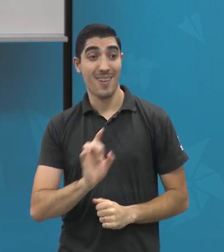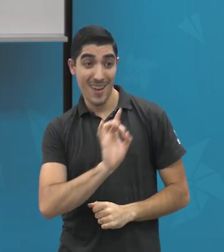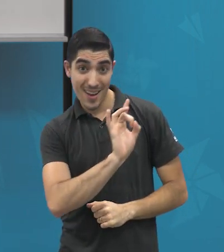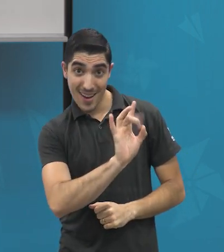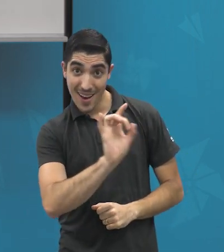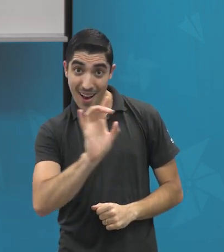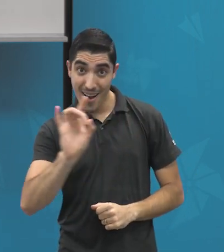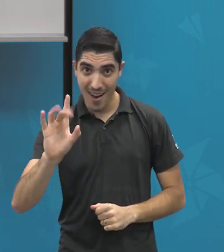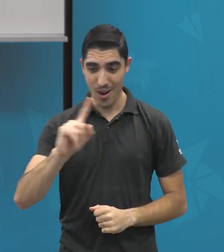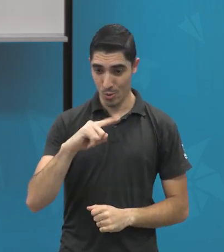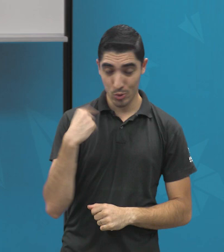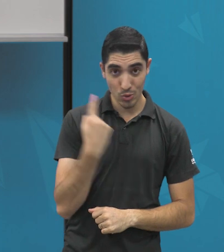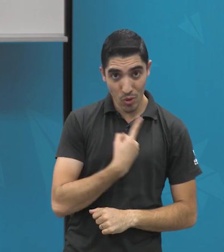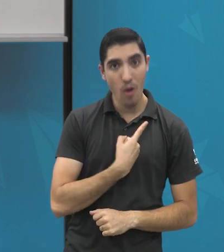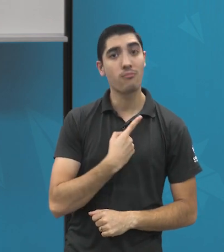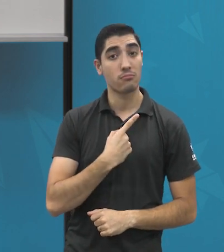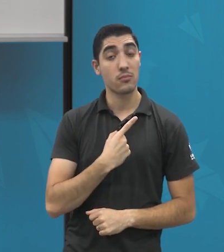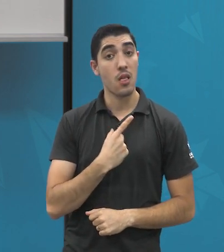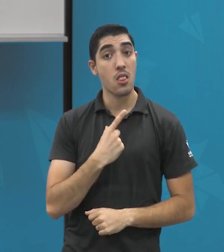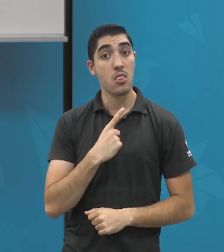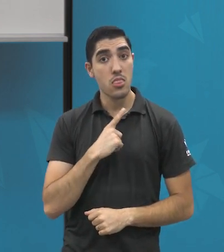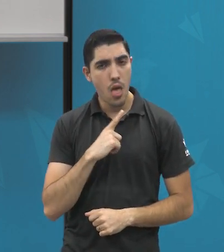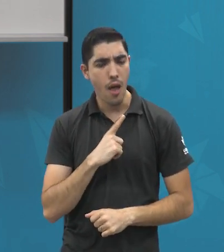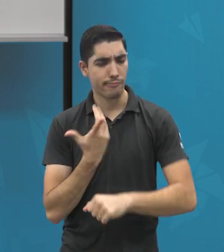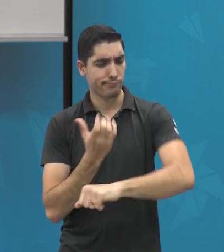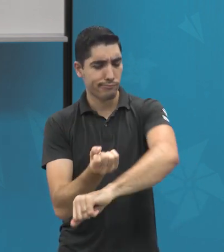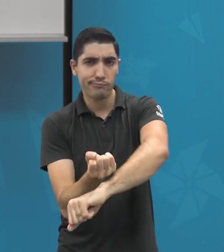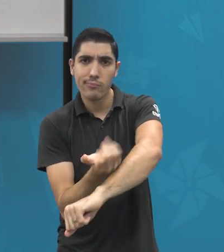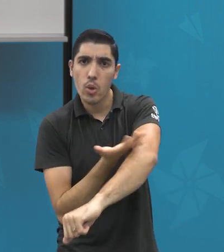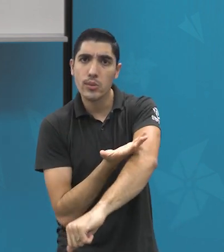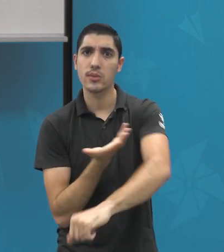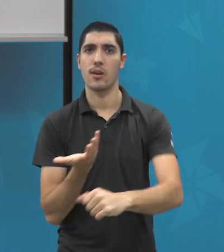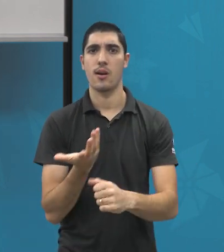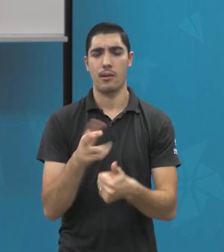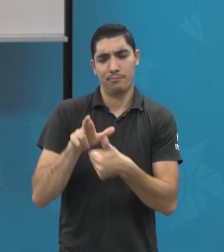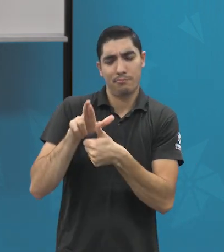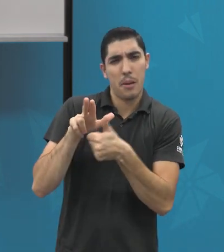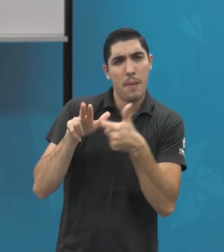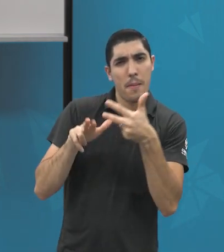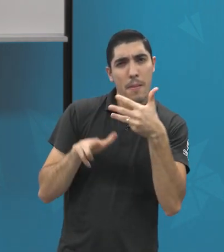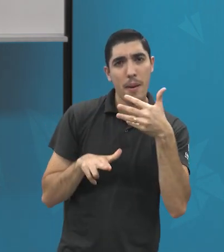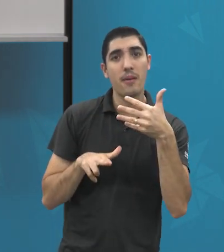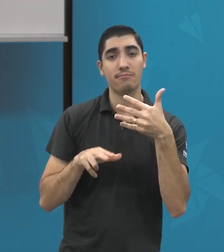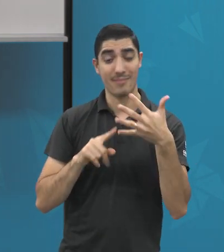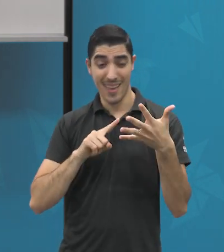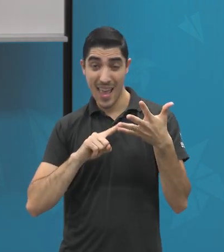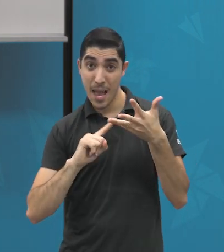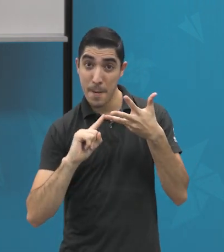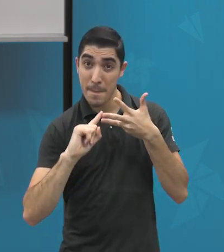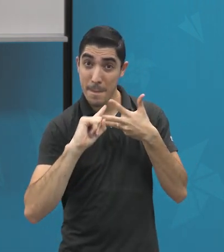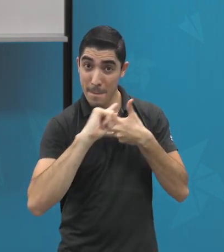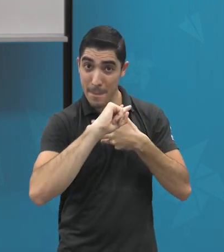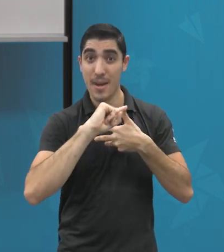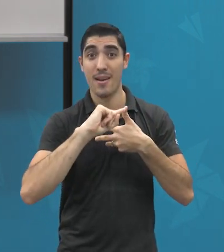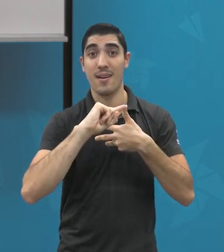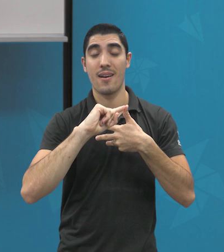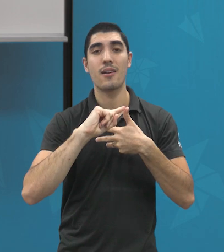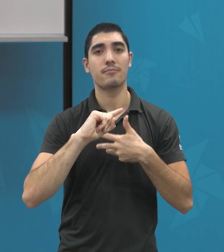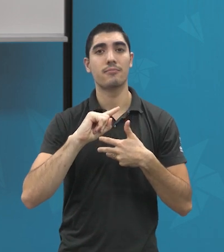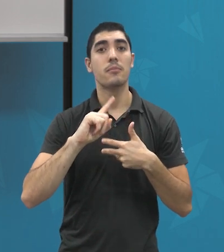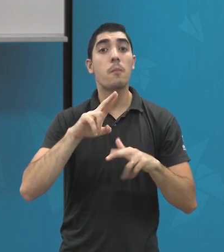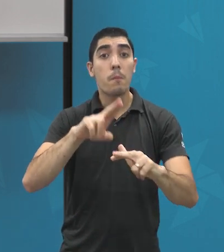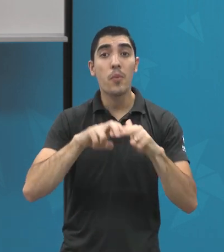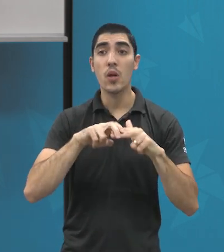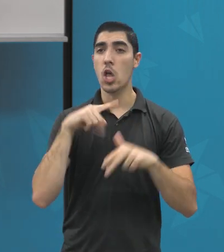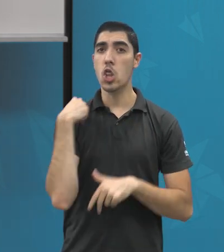seres humanos, e das emoções que muitas vezes estão em jogo nessa